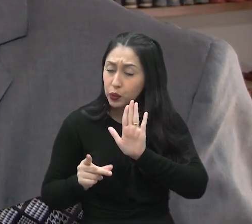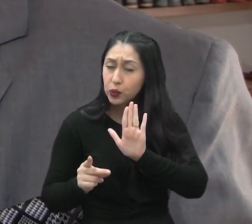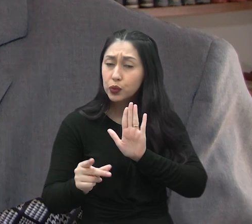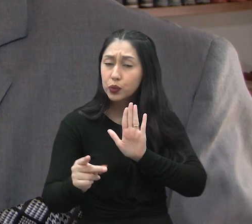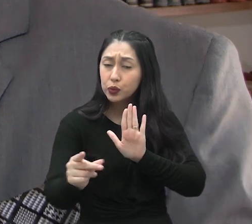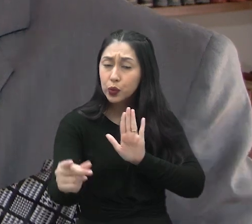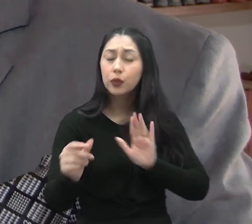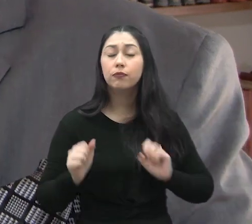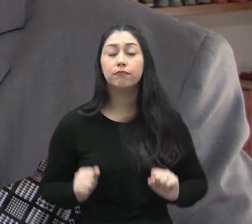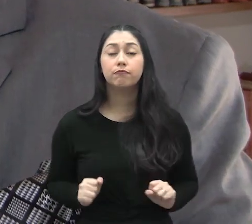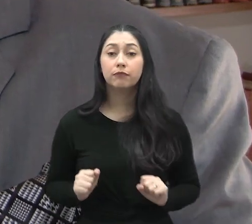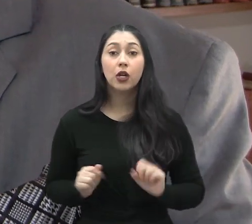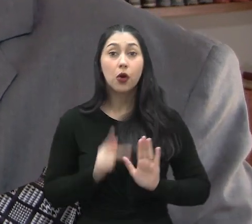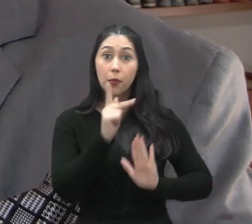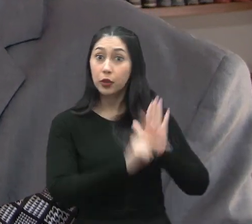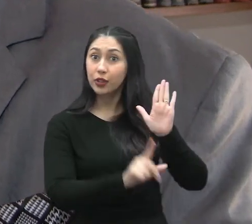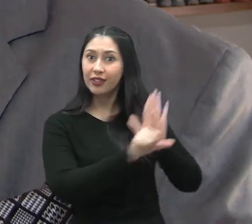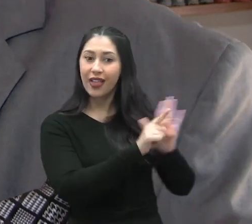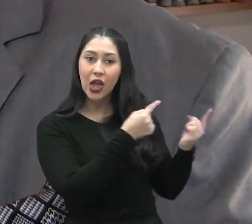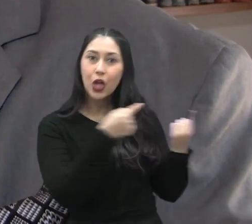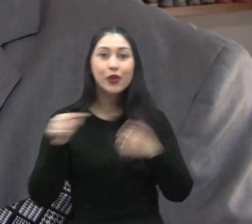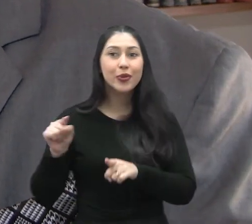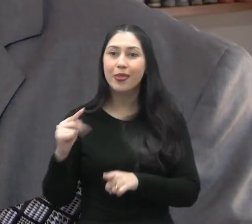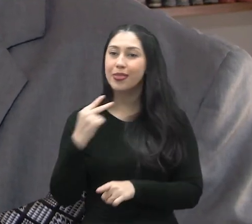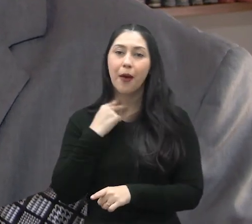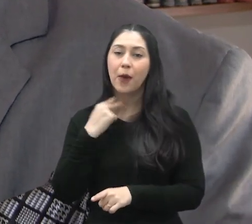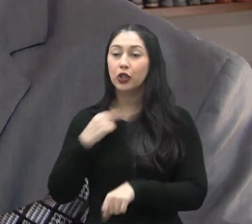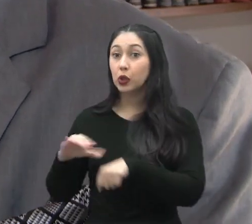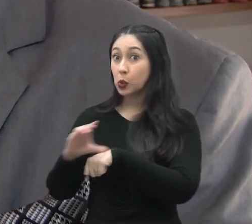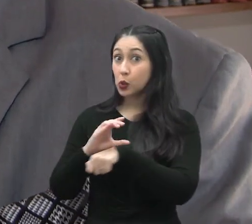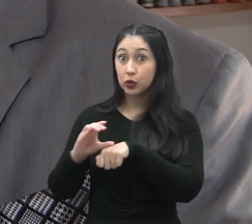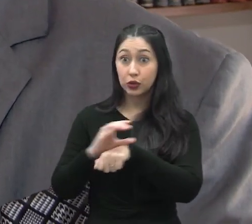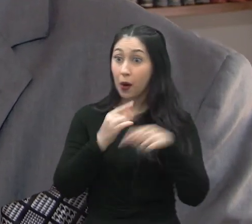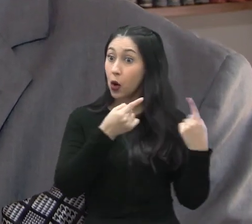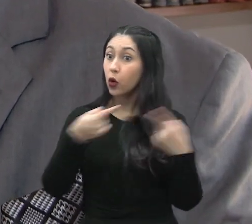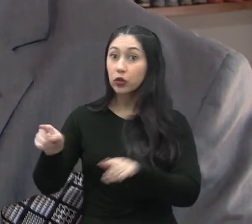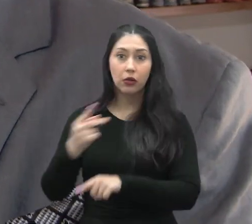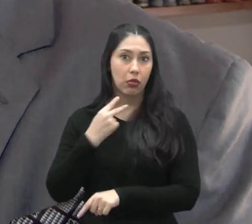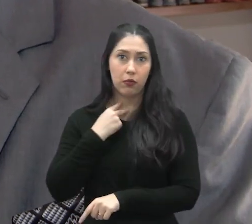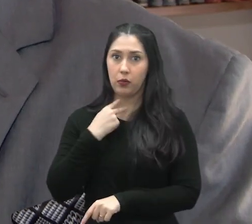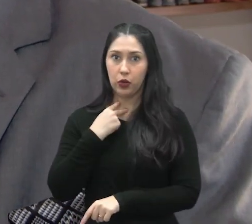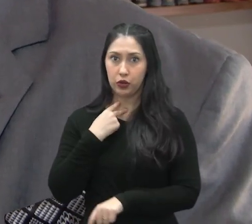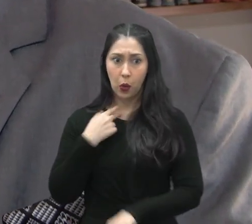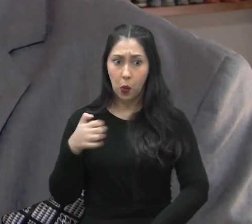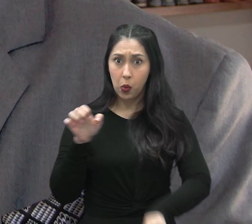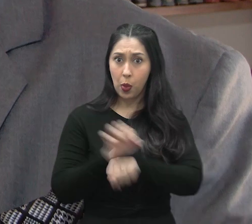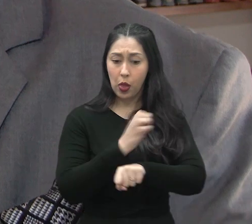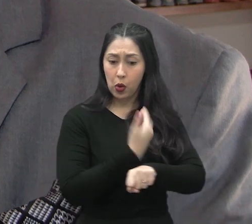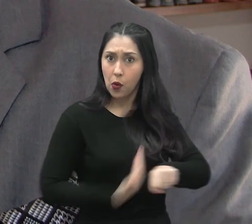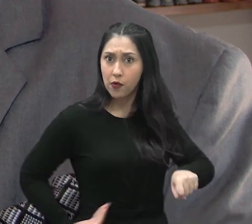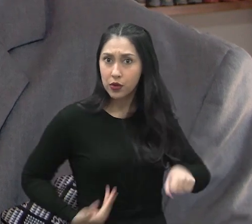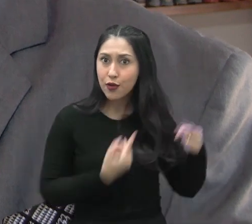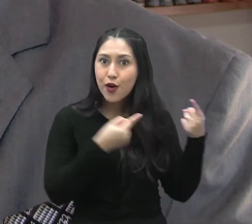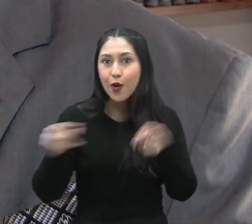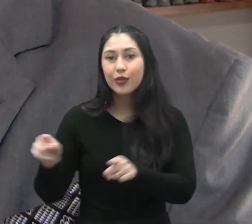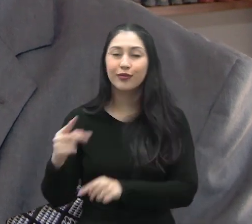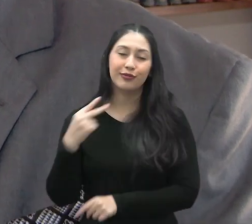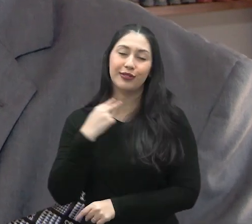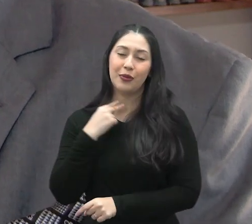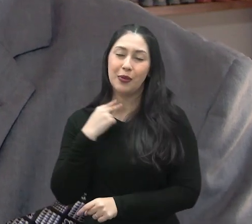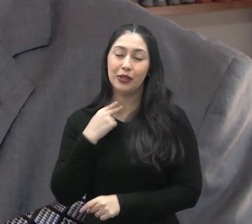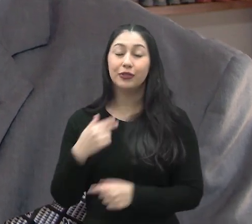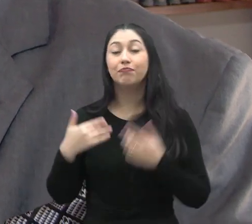pelo cidadão. O projeto de lei não pode ir contra isso, a Constituição não pode ir contra isso, o Estado não pode ir contra isso. Então, essas